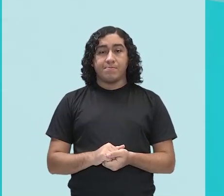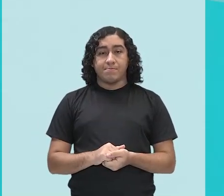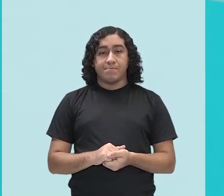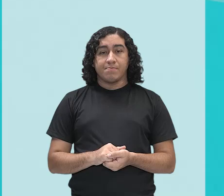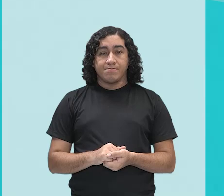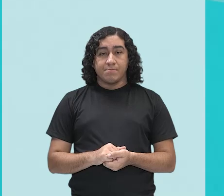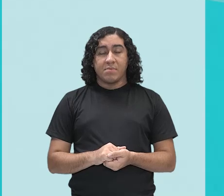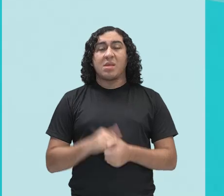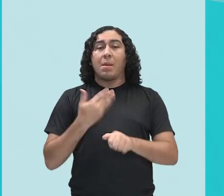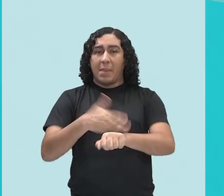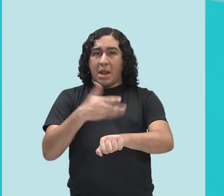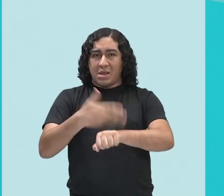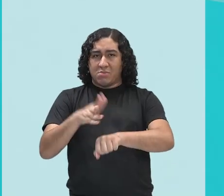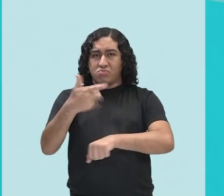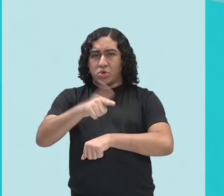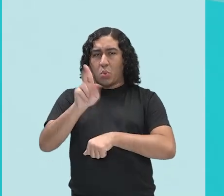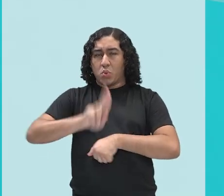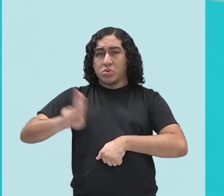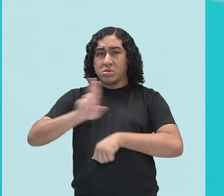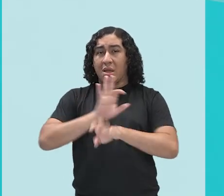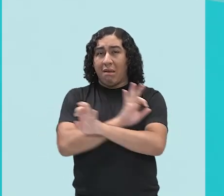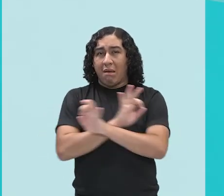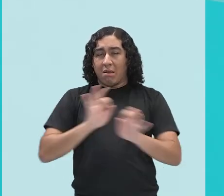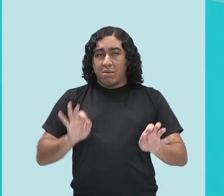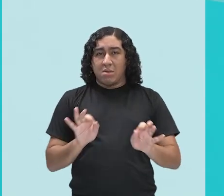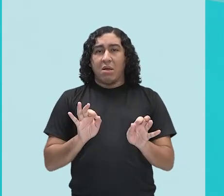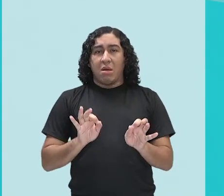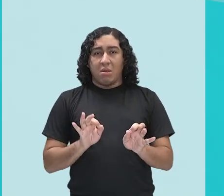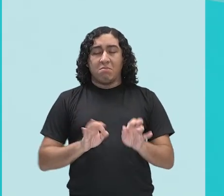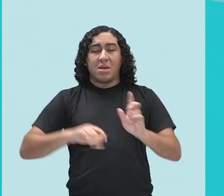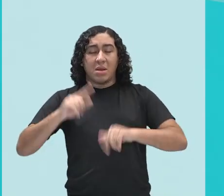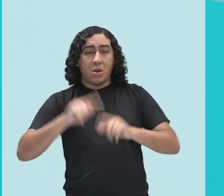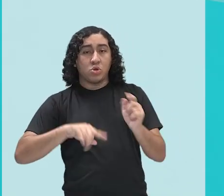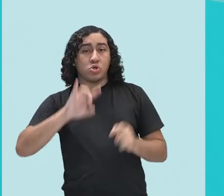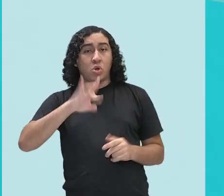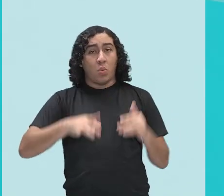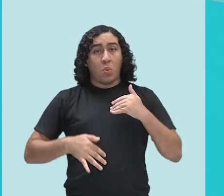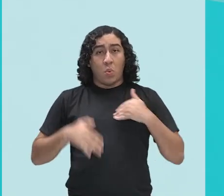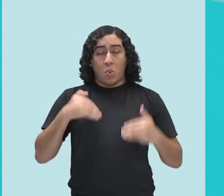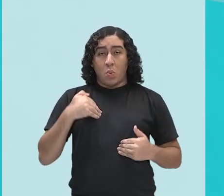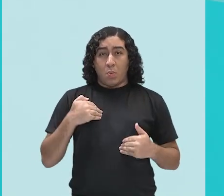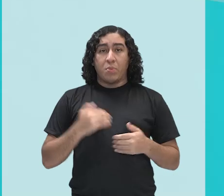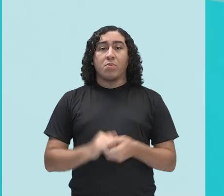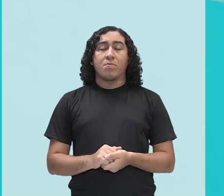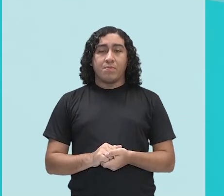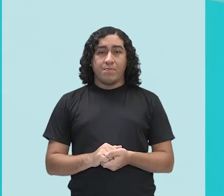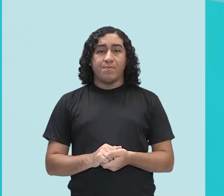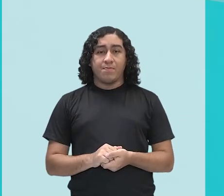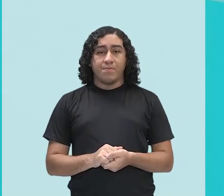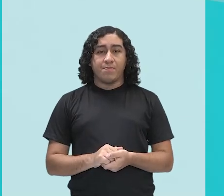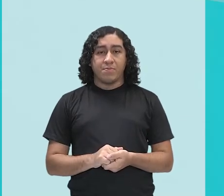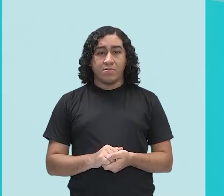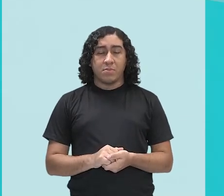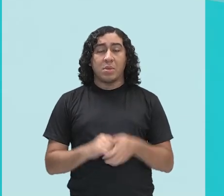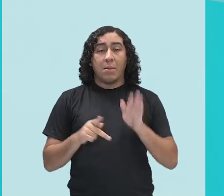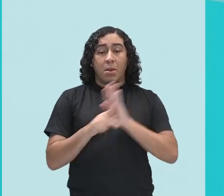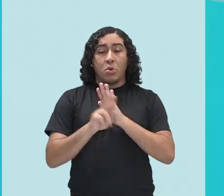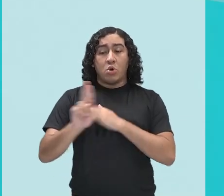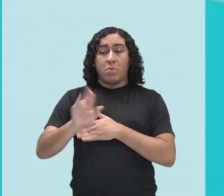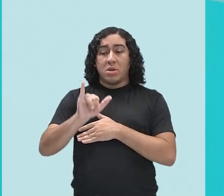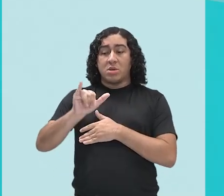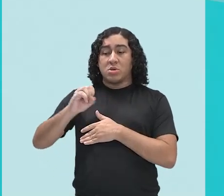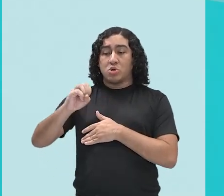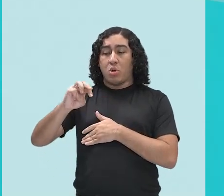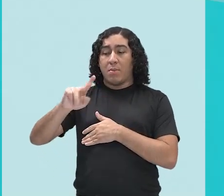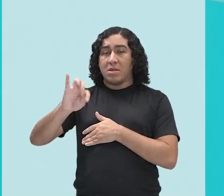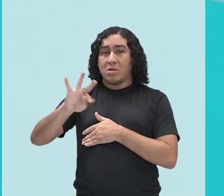ginástica, sem aparelhos, somente com o corpo, né? Exercícios chamados os exercícios isométricos, né? Por